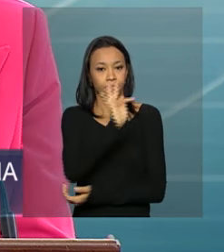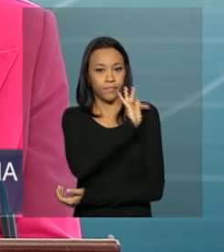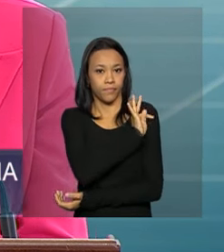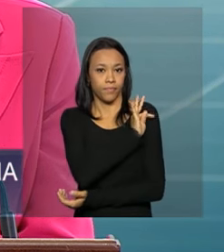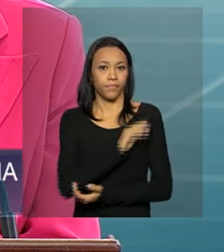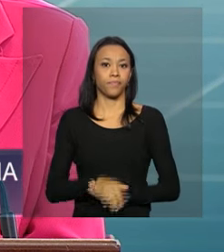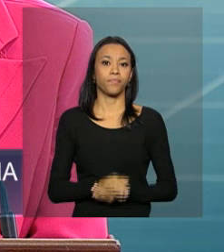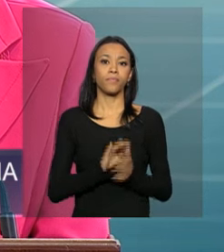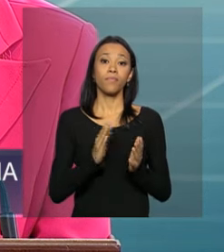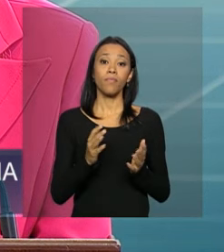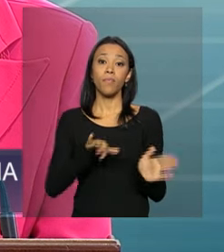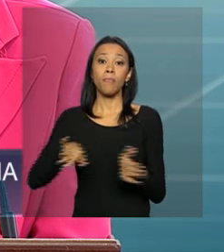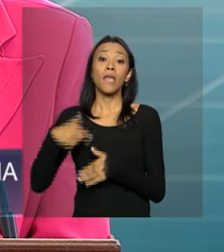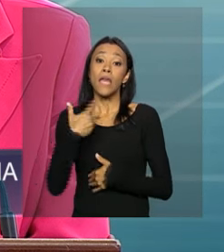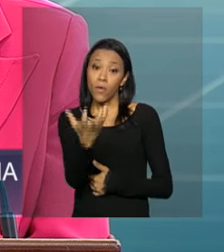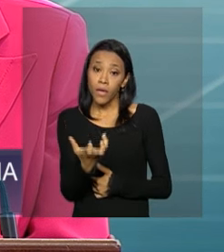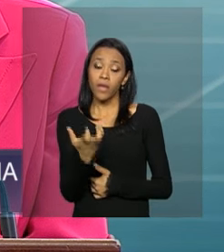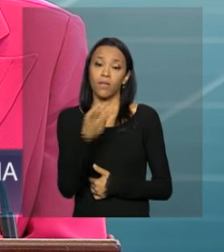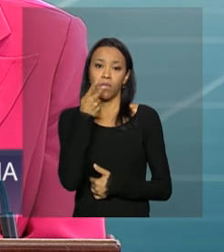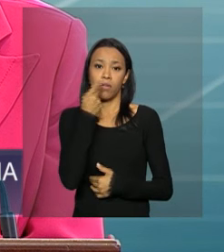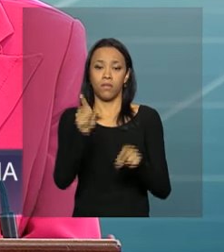Queria dizer também que